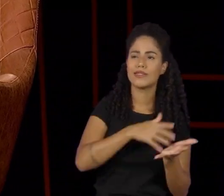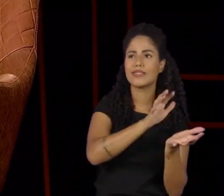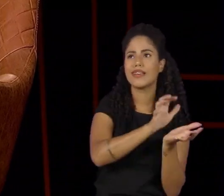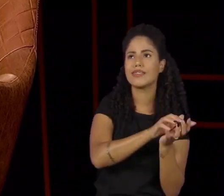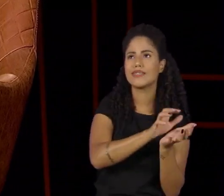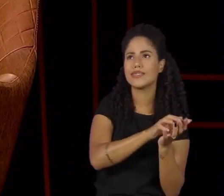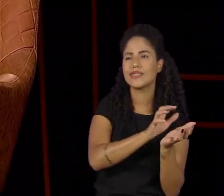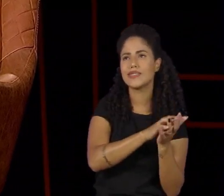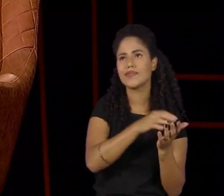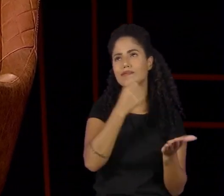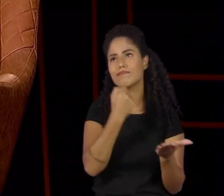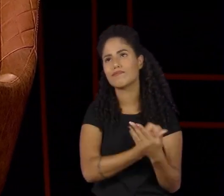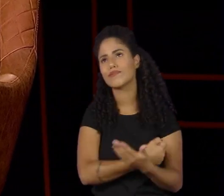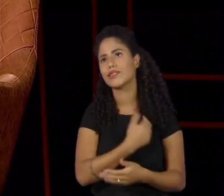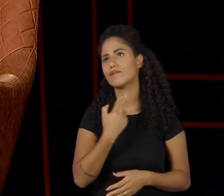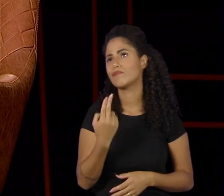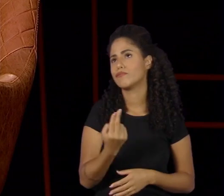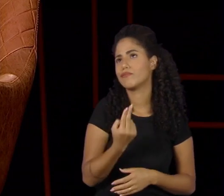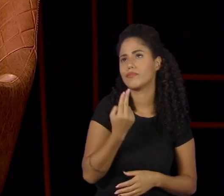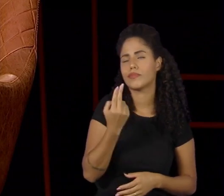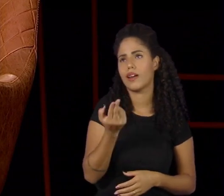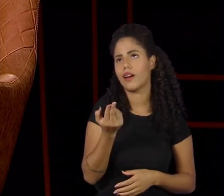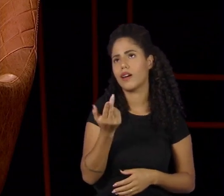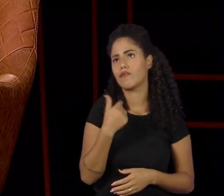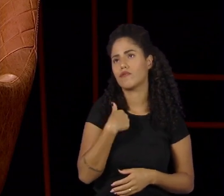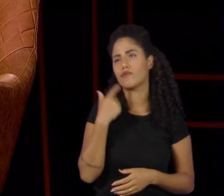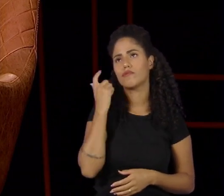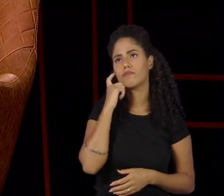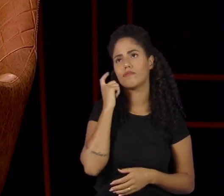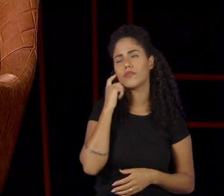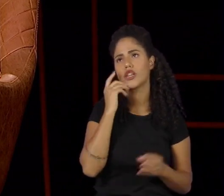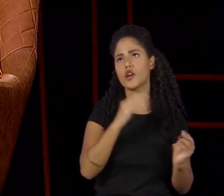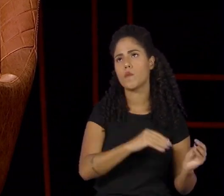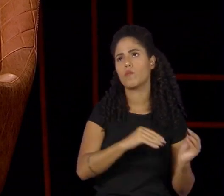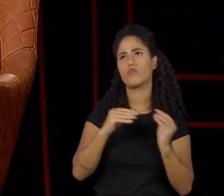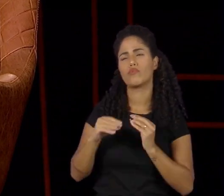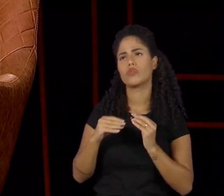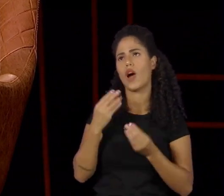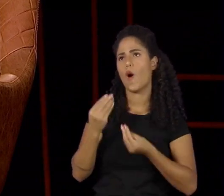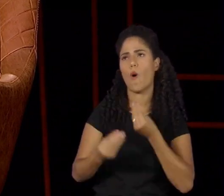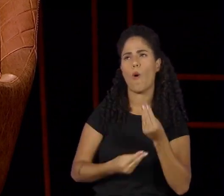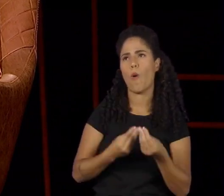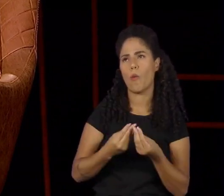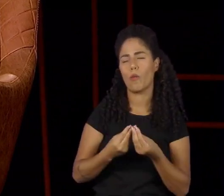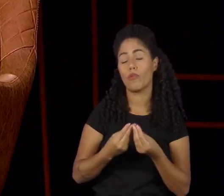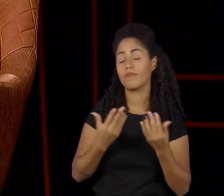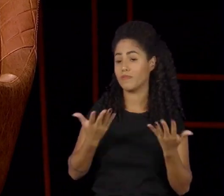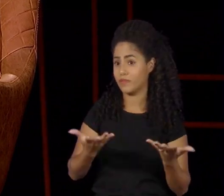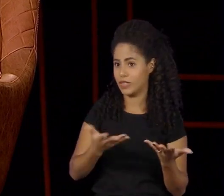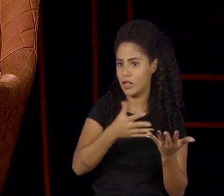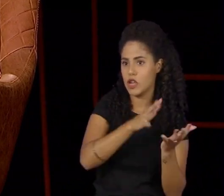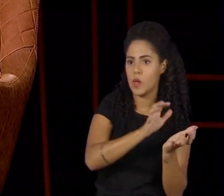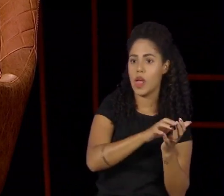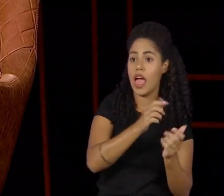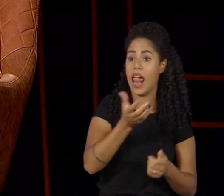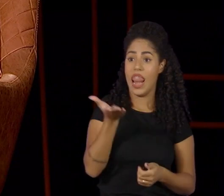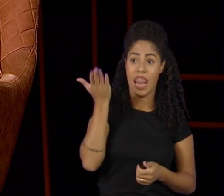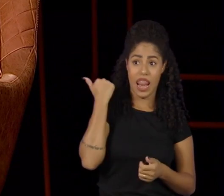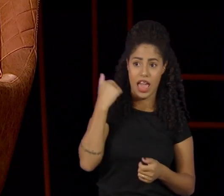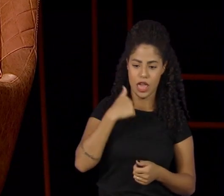dá certo, tem que sair daqui. Mas aí, como é que eu saí de Recife? Eu namorava uma